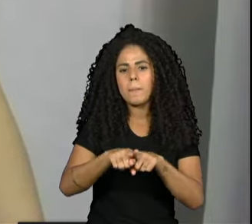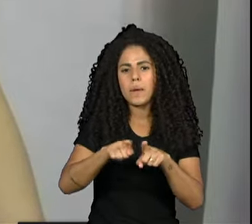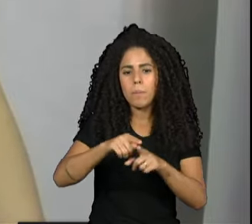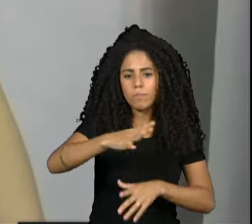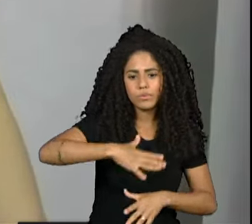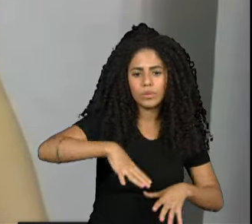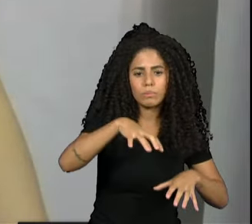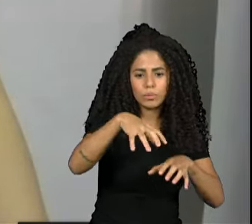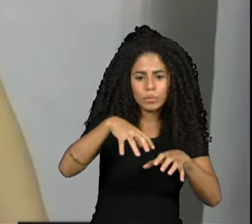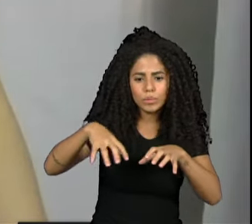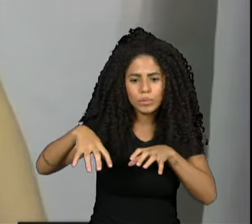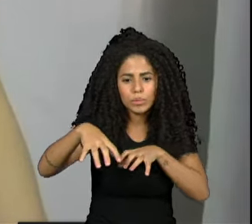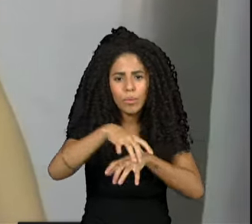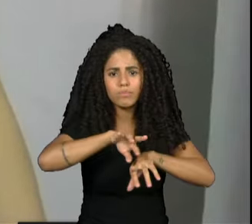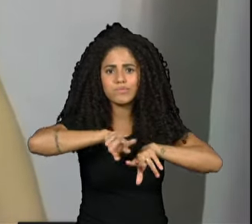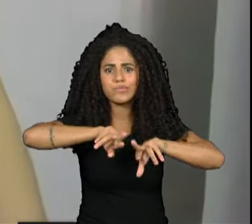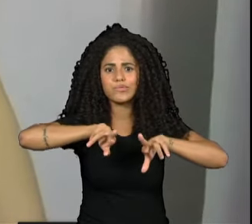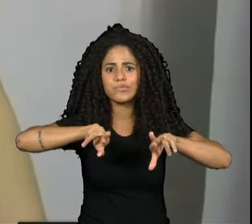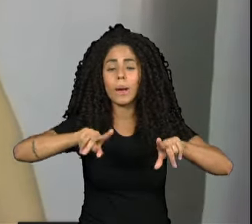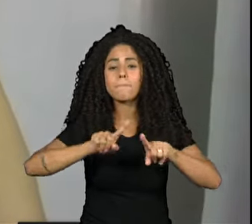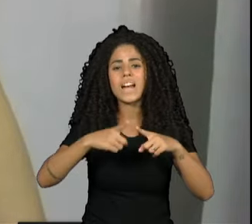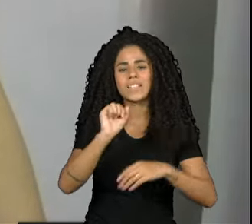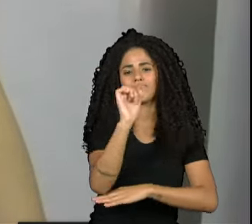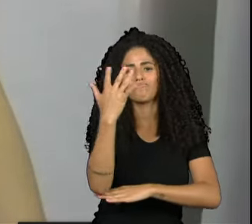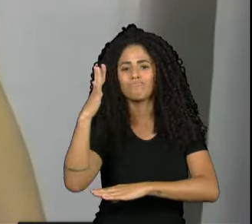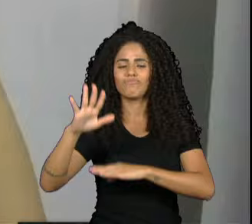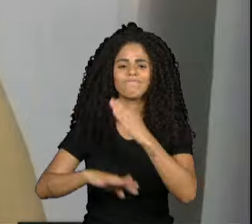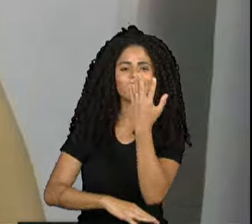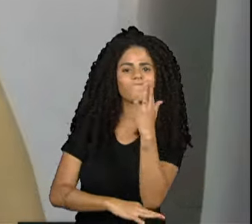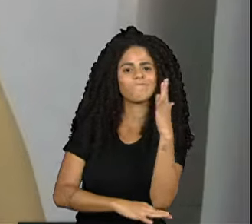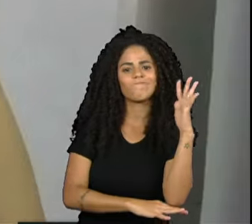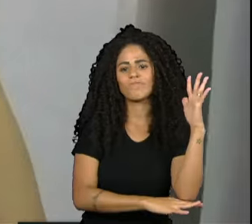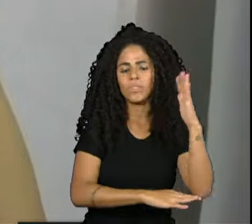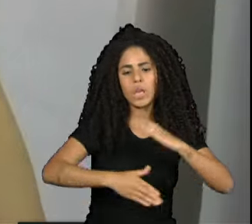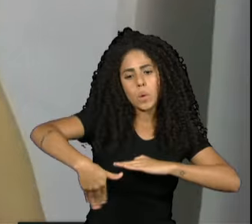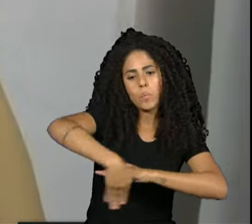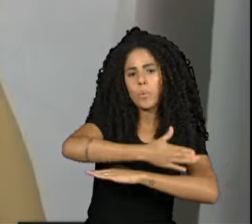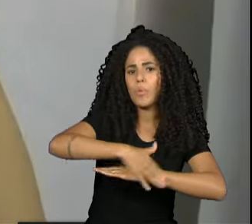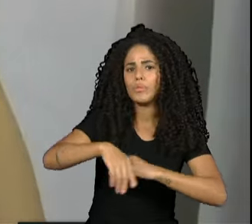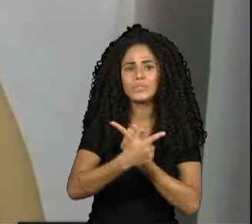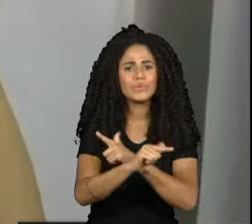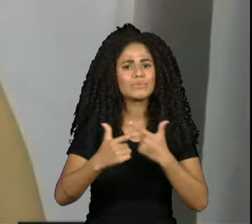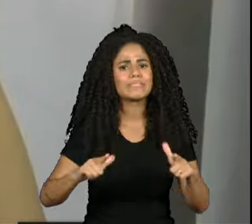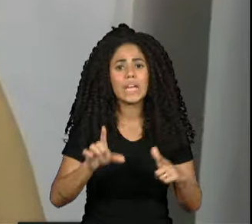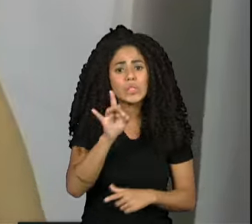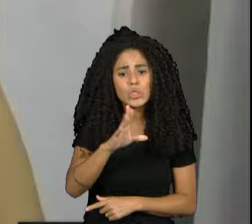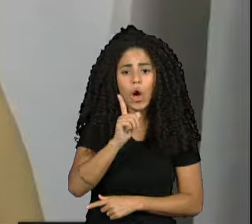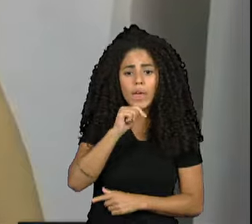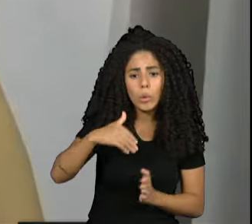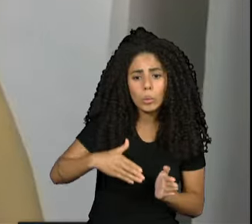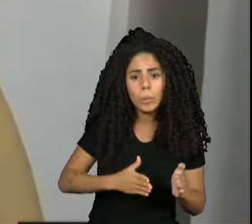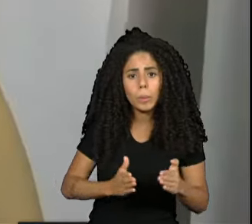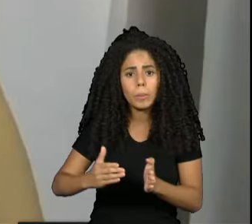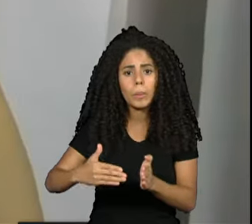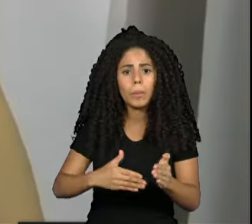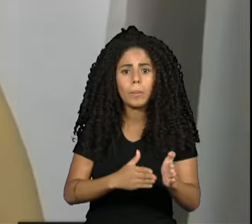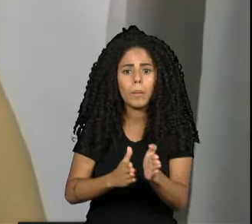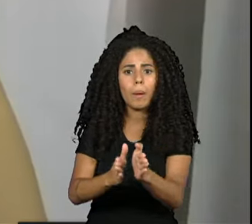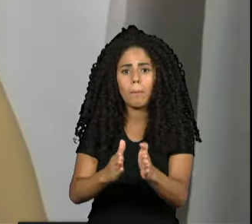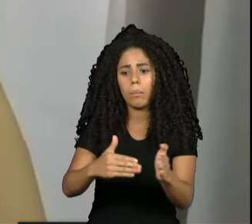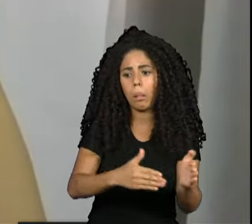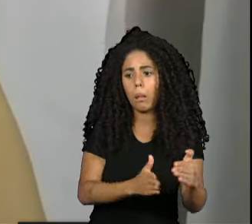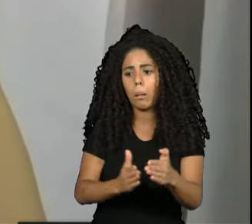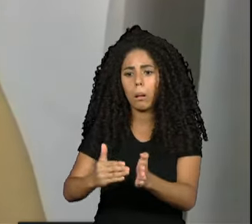os lugares. Mas na Amazônia, onde não tem estradas e tem rios, alguns de 10 quilômetros de